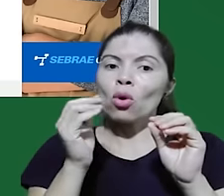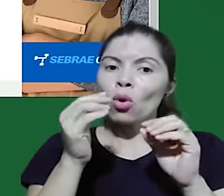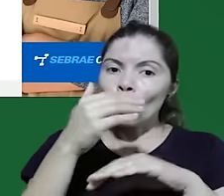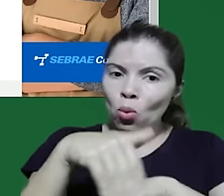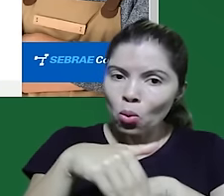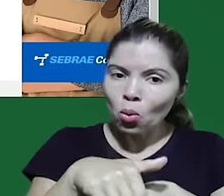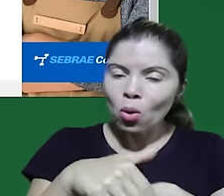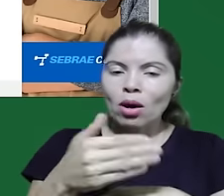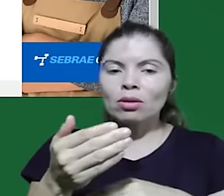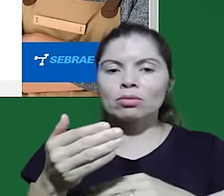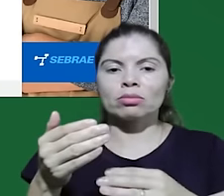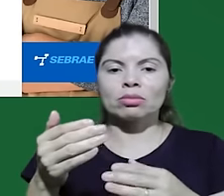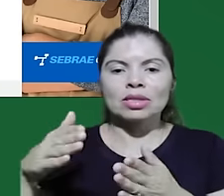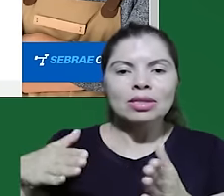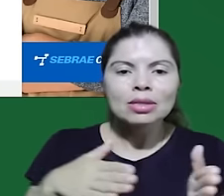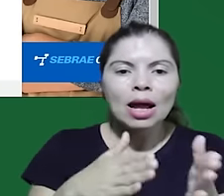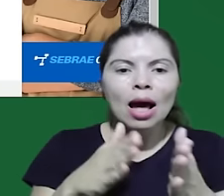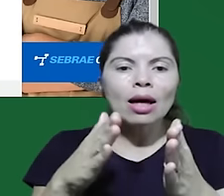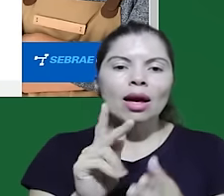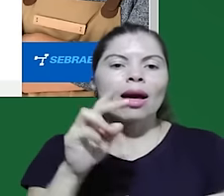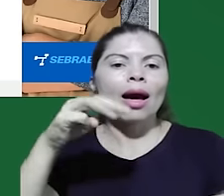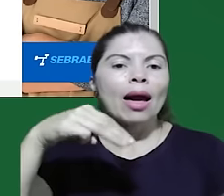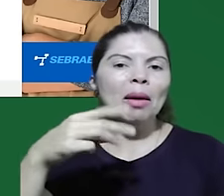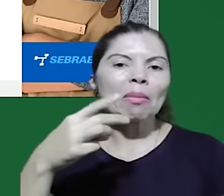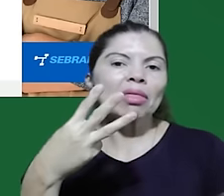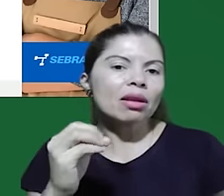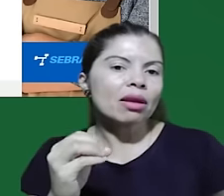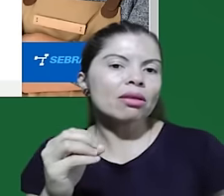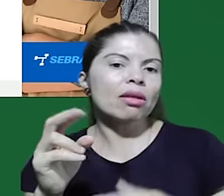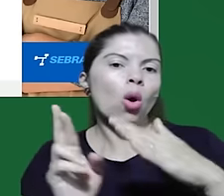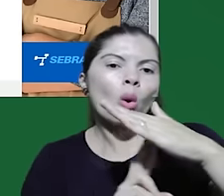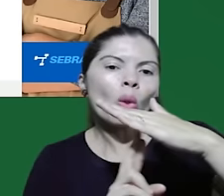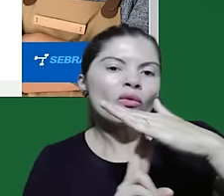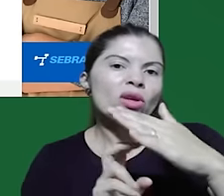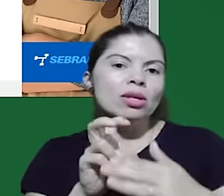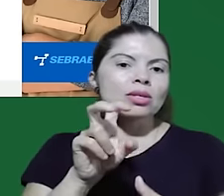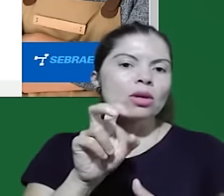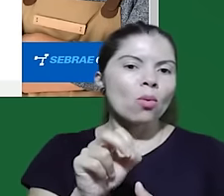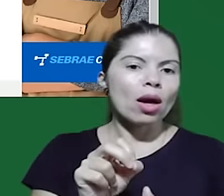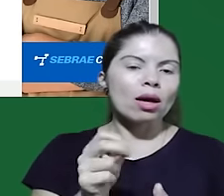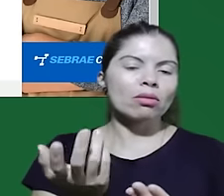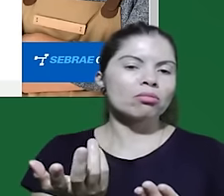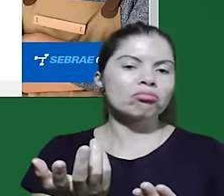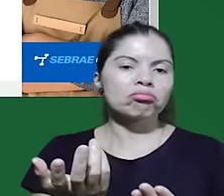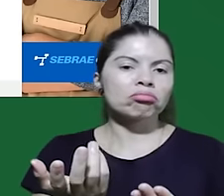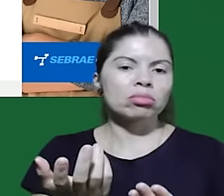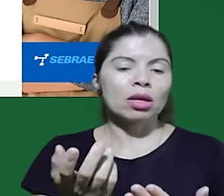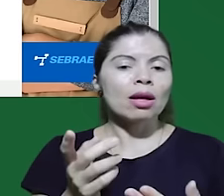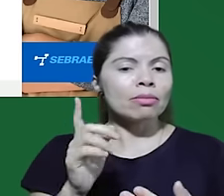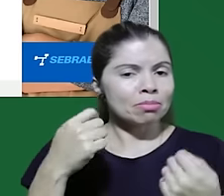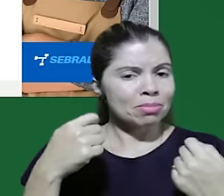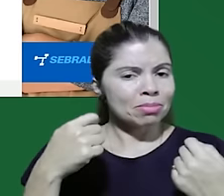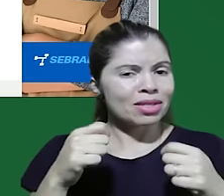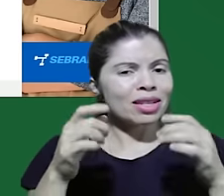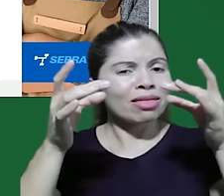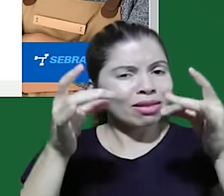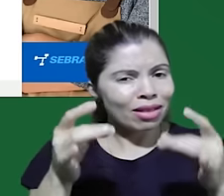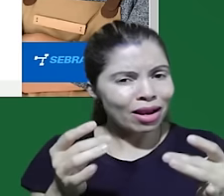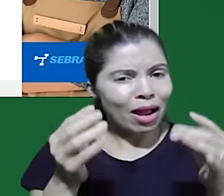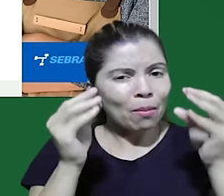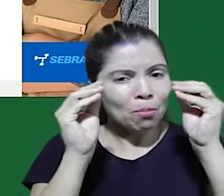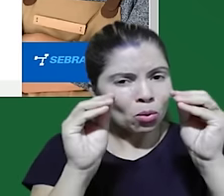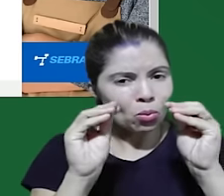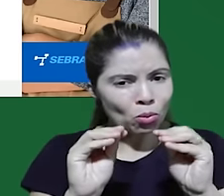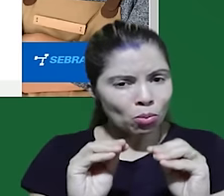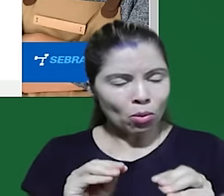qum 30 Rodovia número 50 né interestadual Então essas situações você vai ali abarcar nos